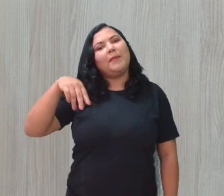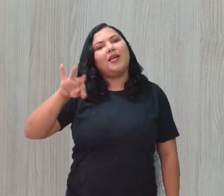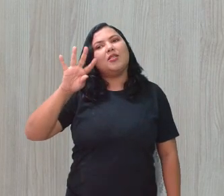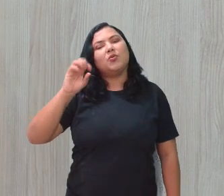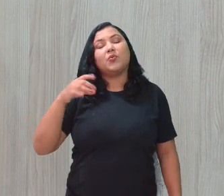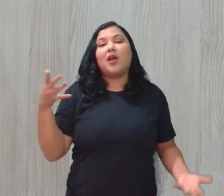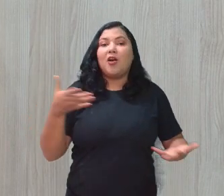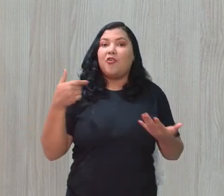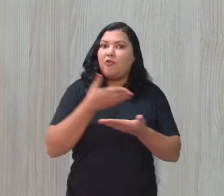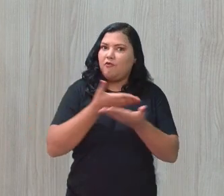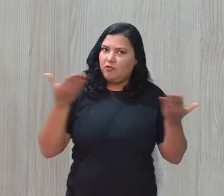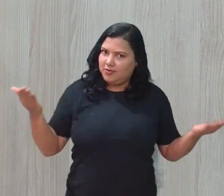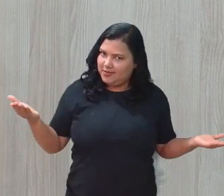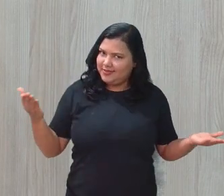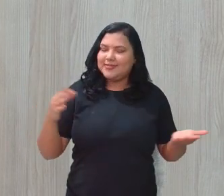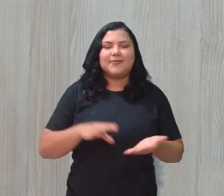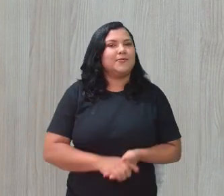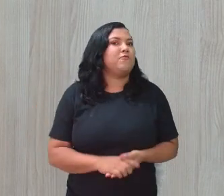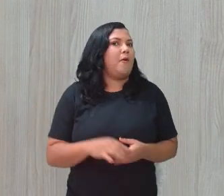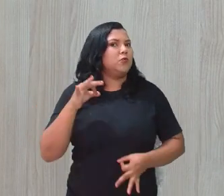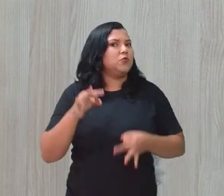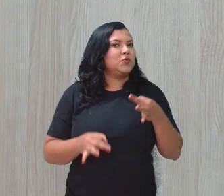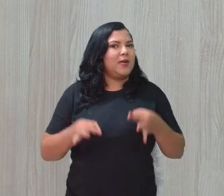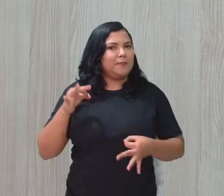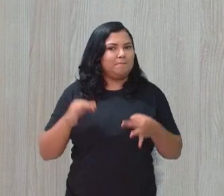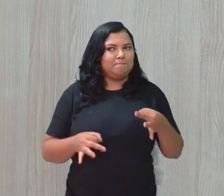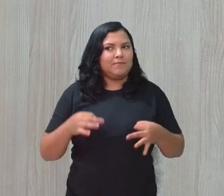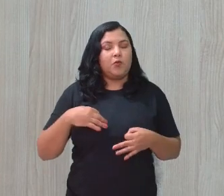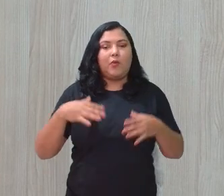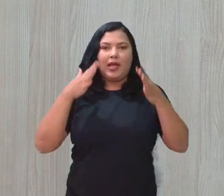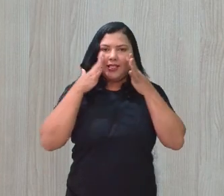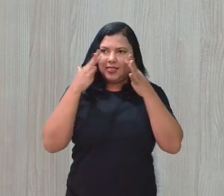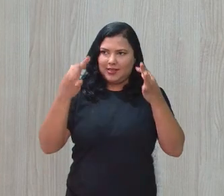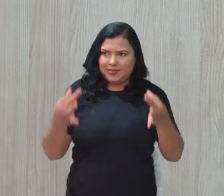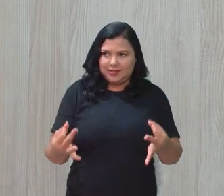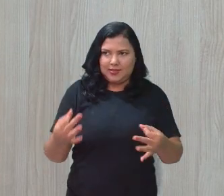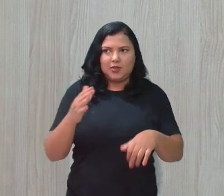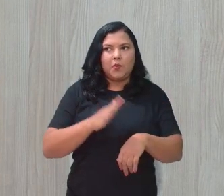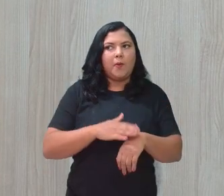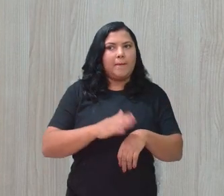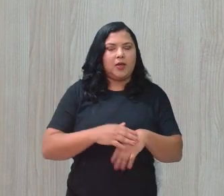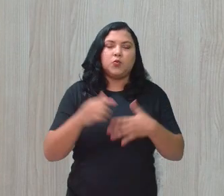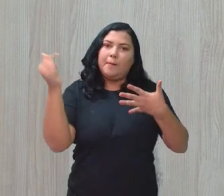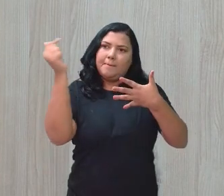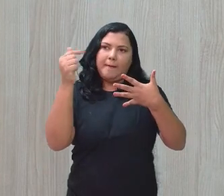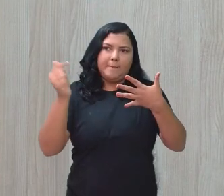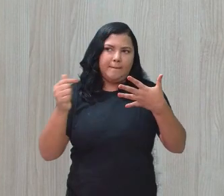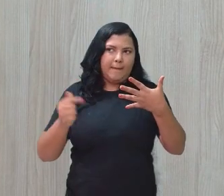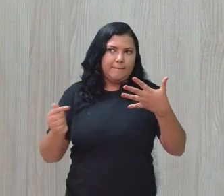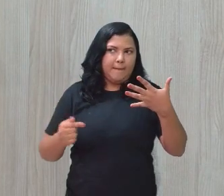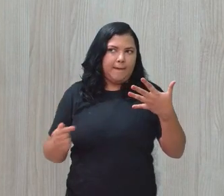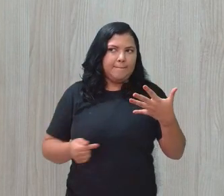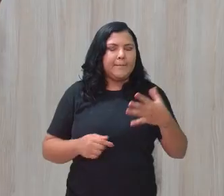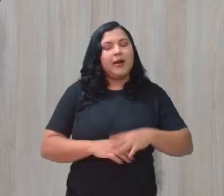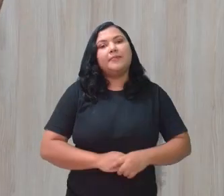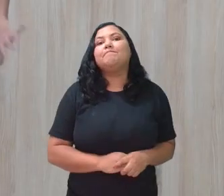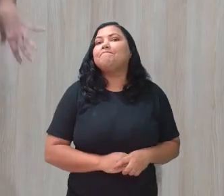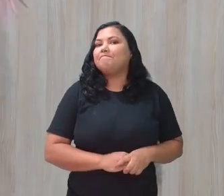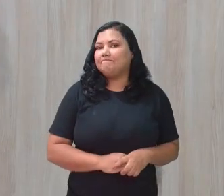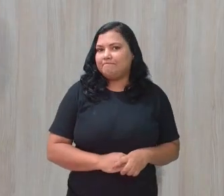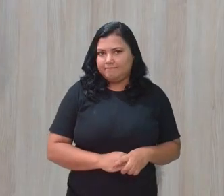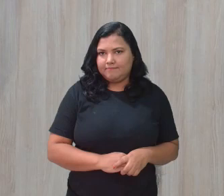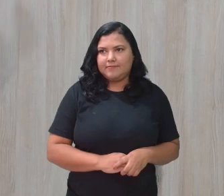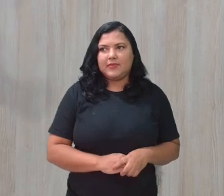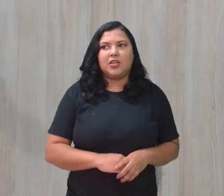aqui, agora é com vocês, vamos julgá-los. Para isso a gente vai prestar atenção nessa argumentação. Né? Então a gente vai ter